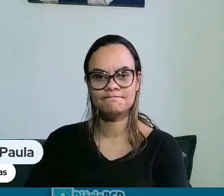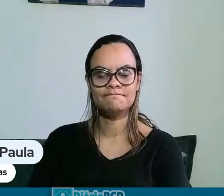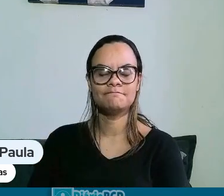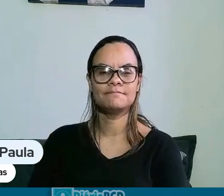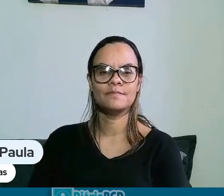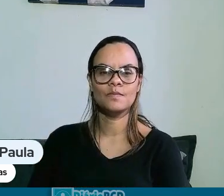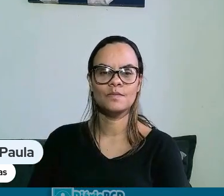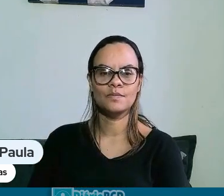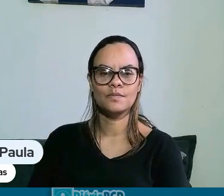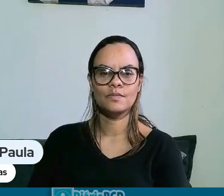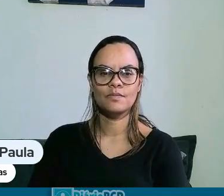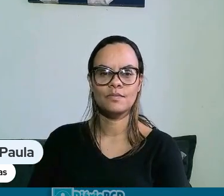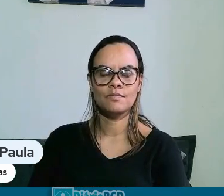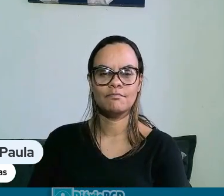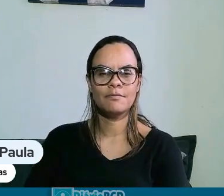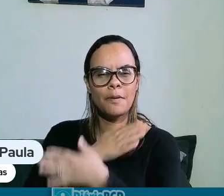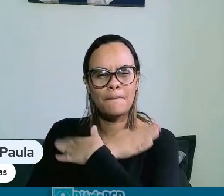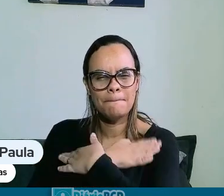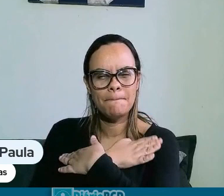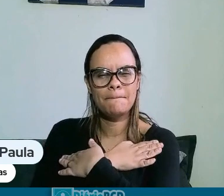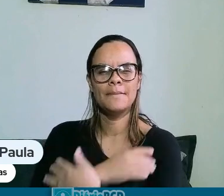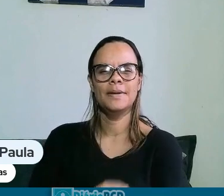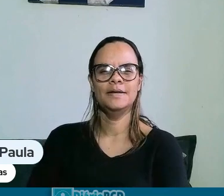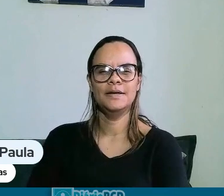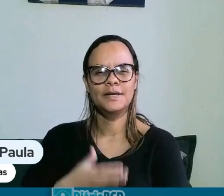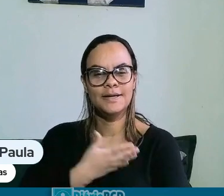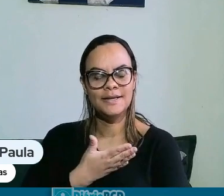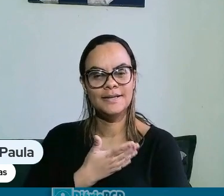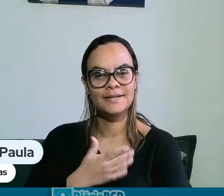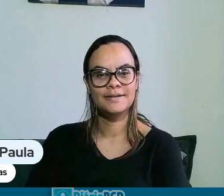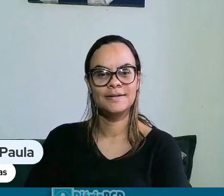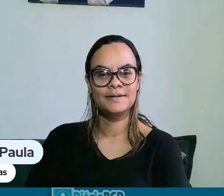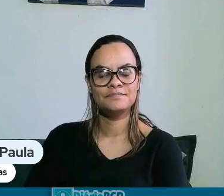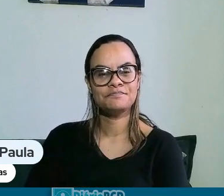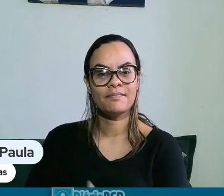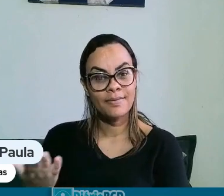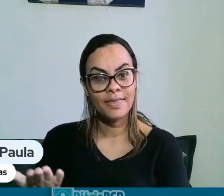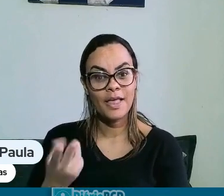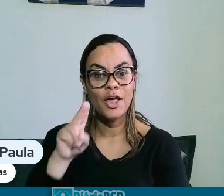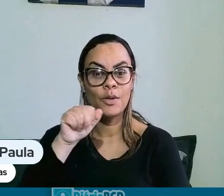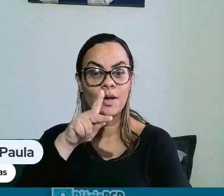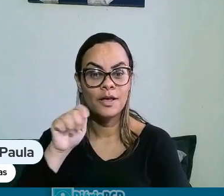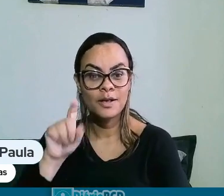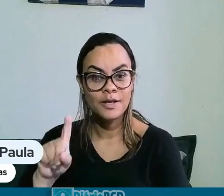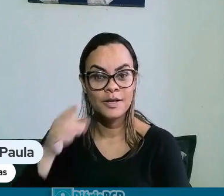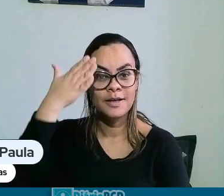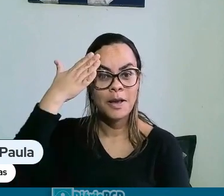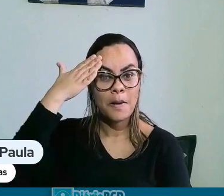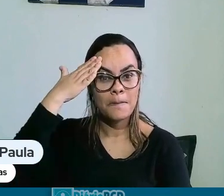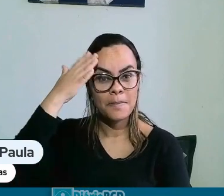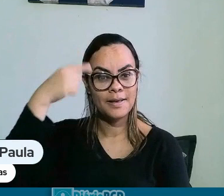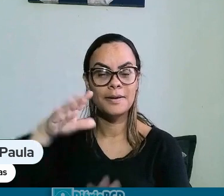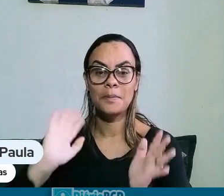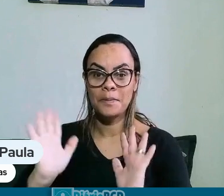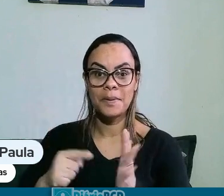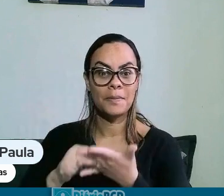Quem agradece sou eu. Um grande abraço ao amigo e à nossa Ana Paula, que mostrou ser uma extraordinária